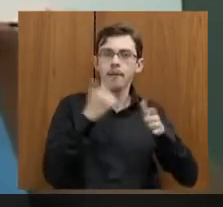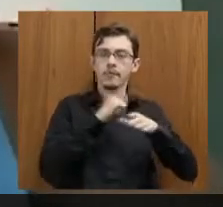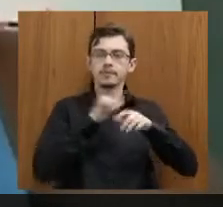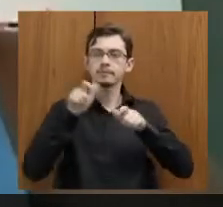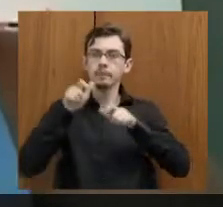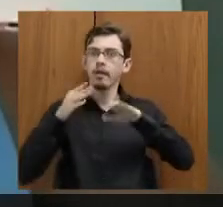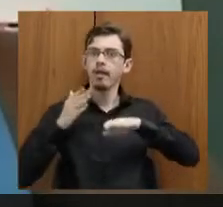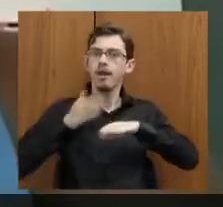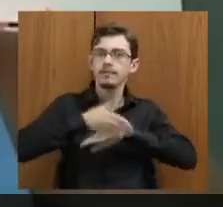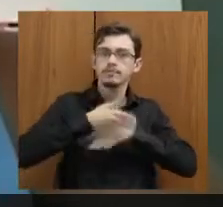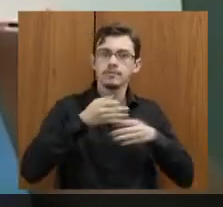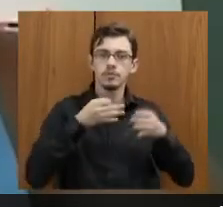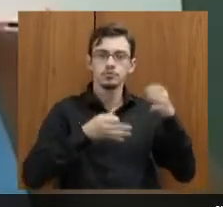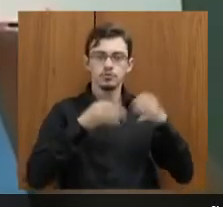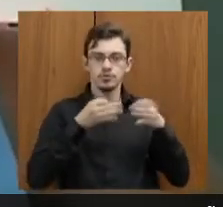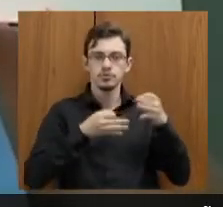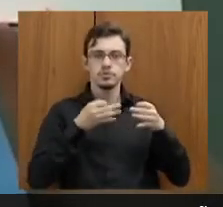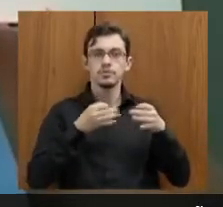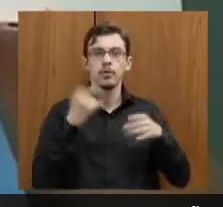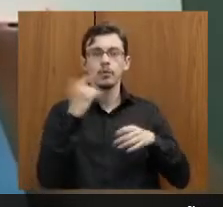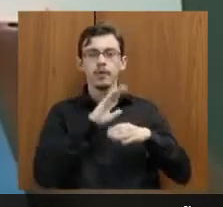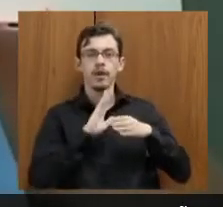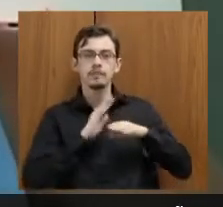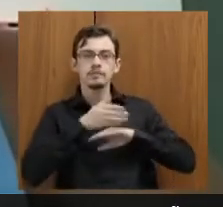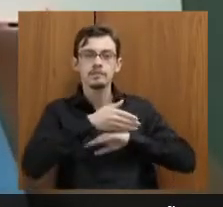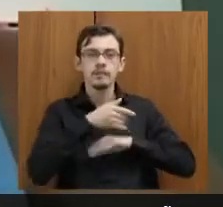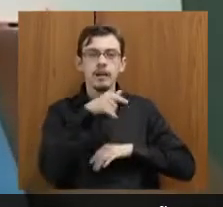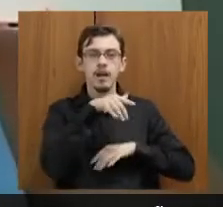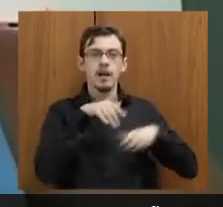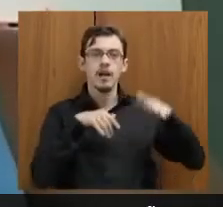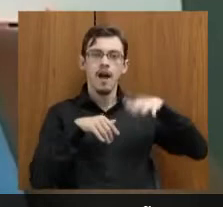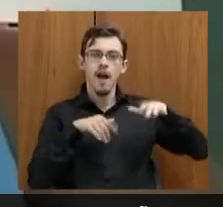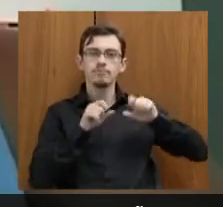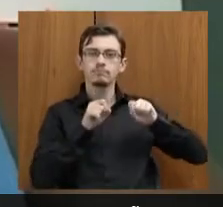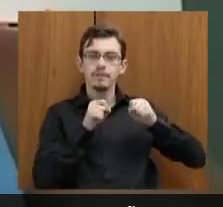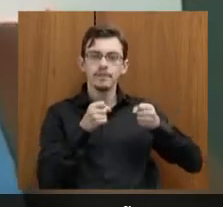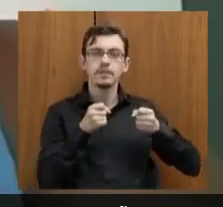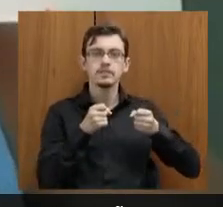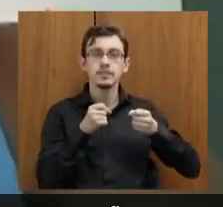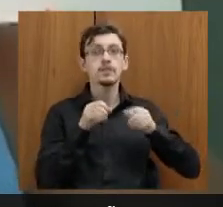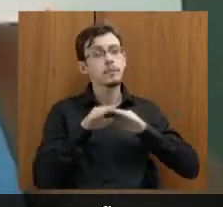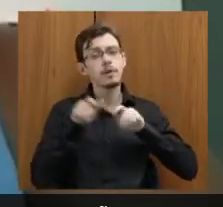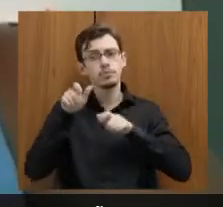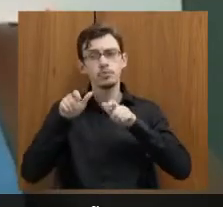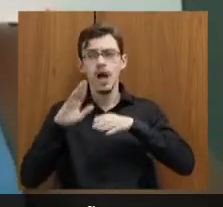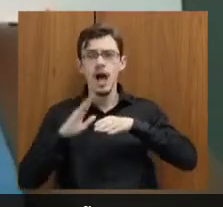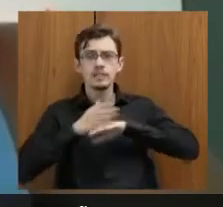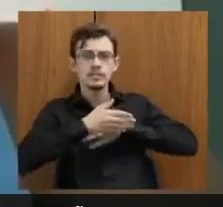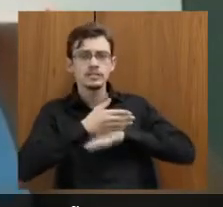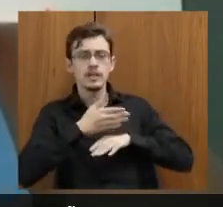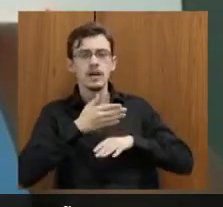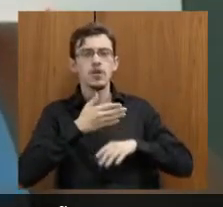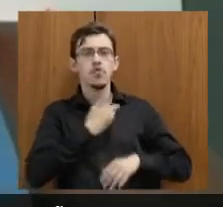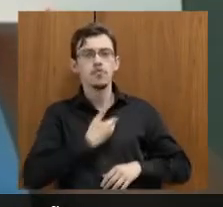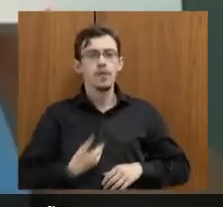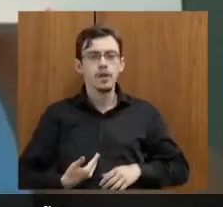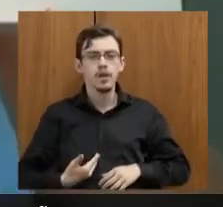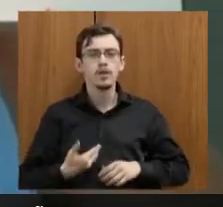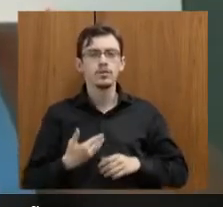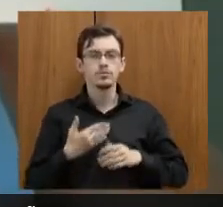junto ao sistema jurídico com e ao estado em todas as coisas